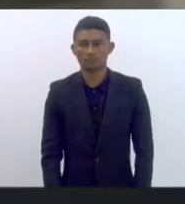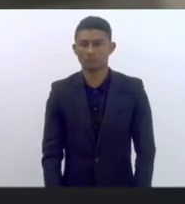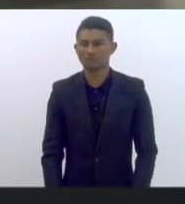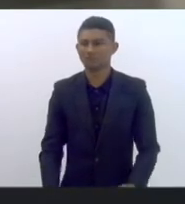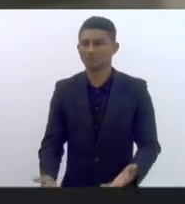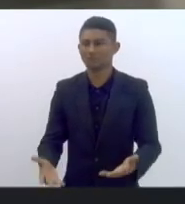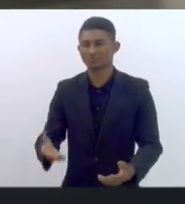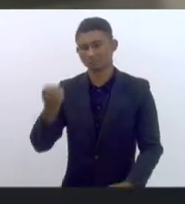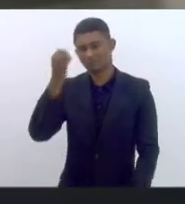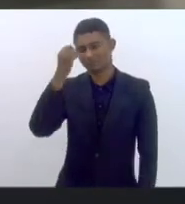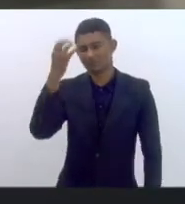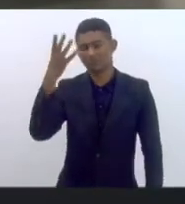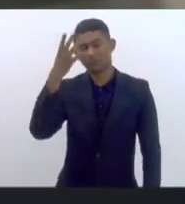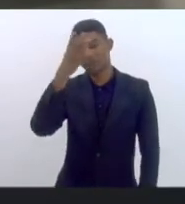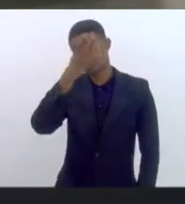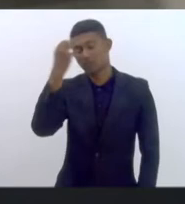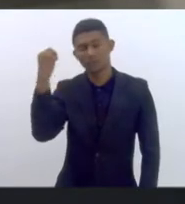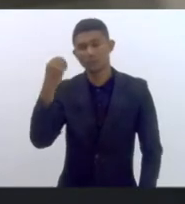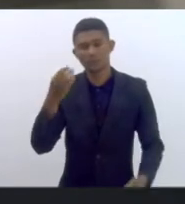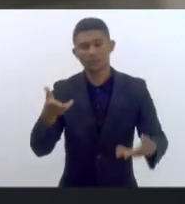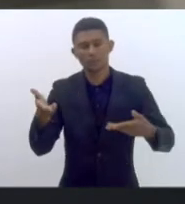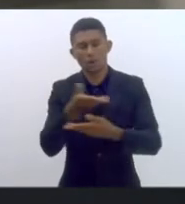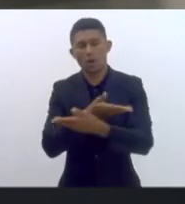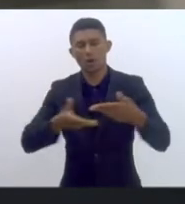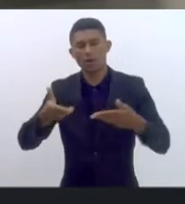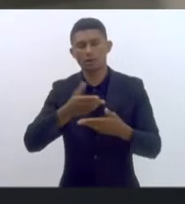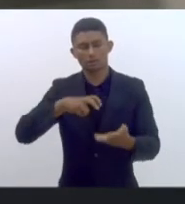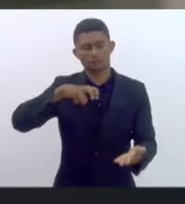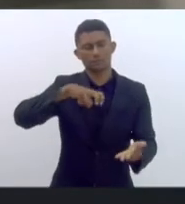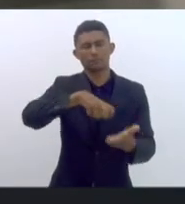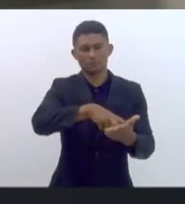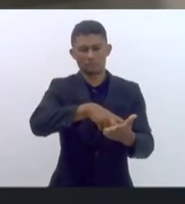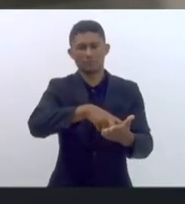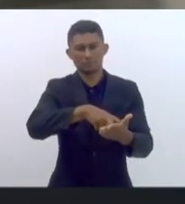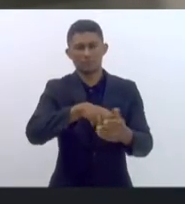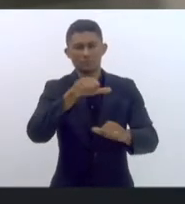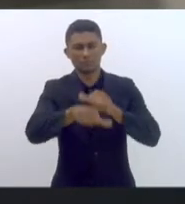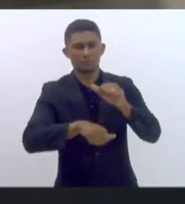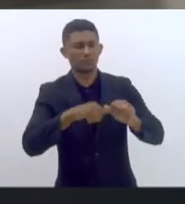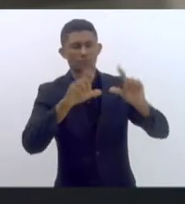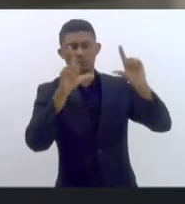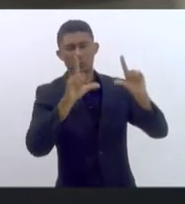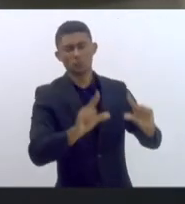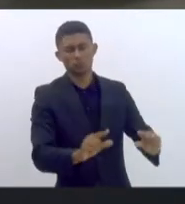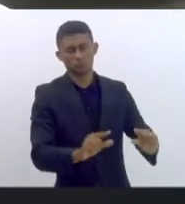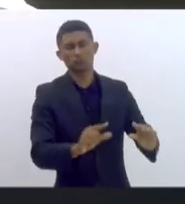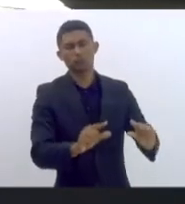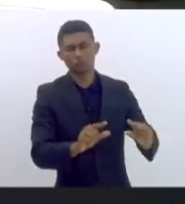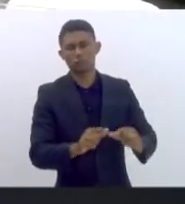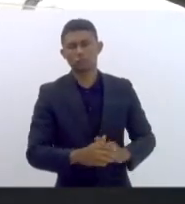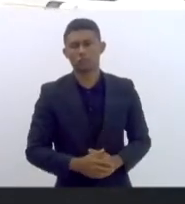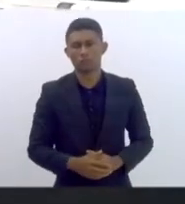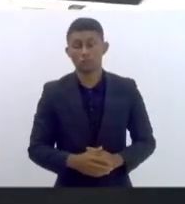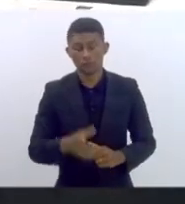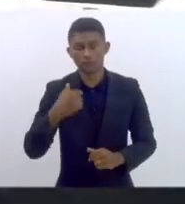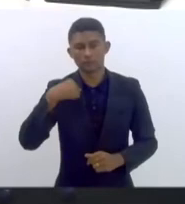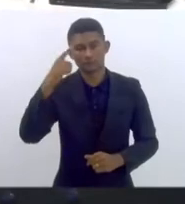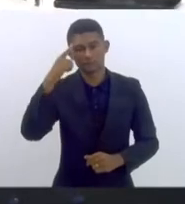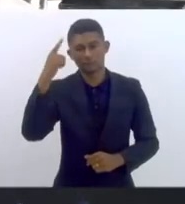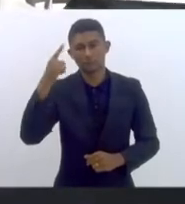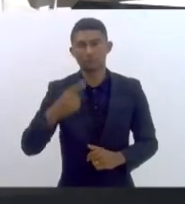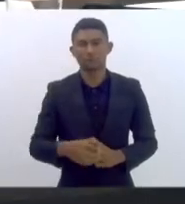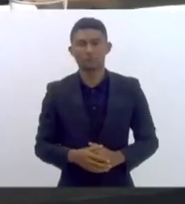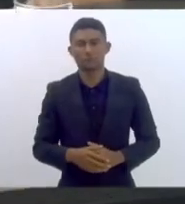Agora só não me recordo de cabeça qual é a troca da penalidade. Mas é uma penalidade muito mais branda. Já me lembrei.